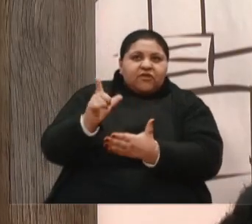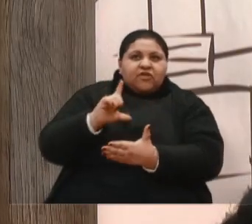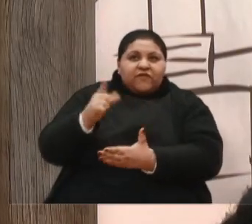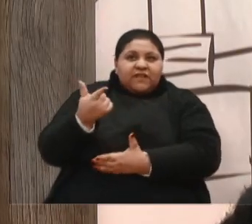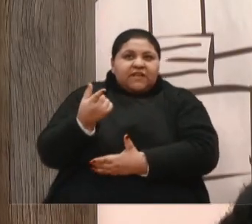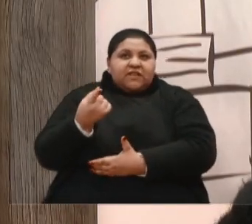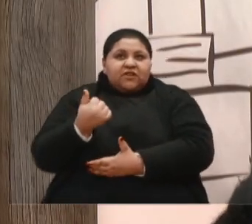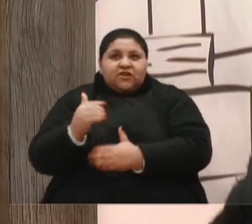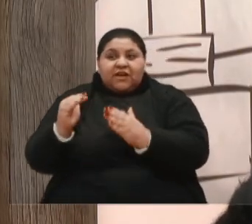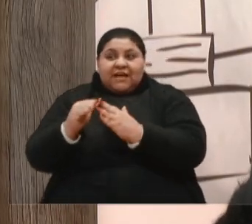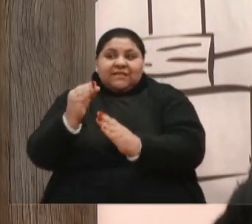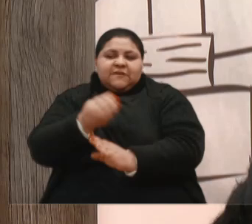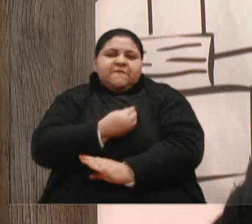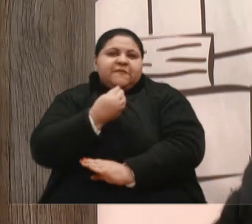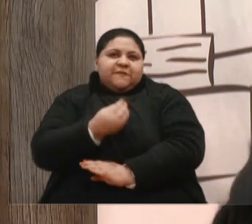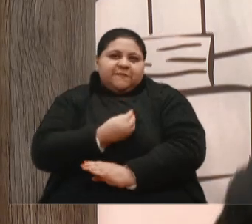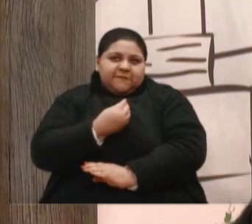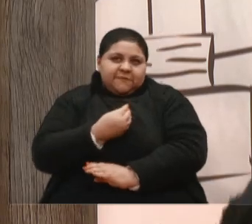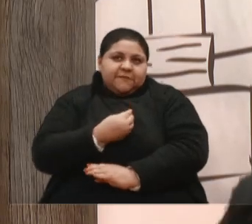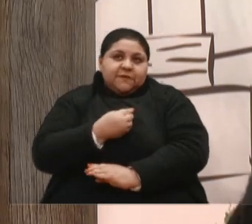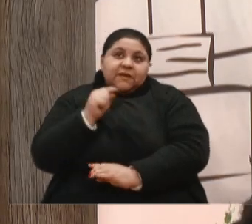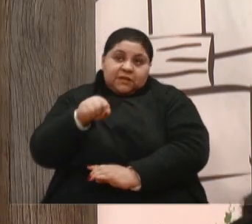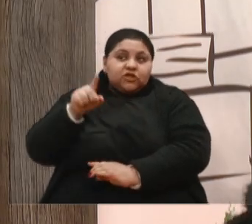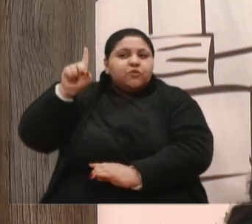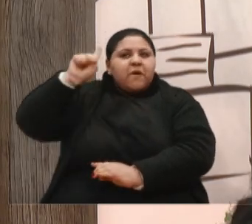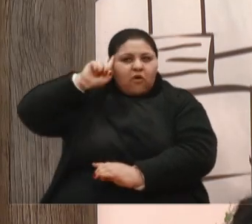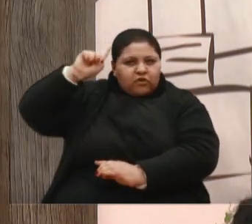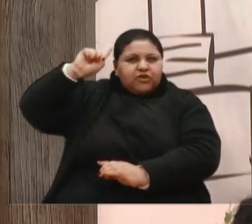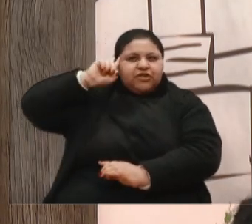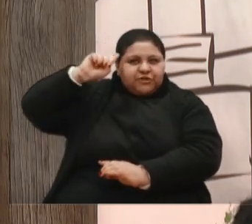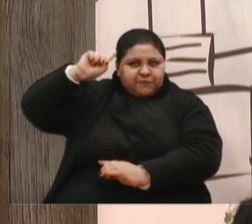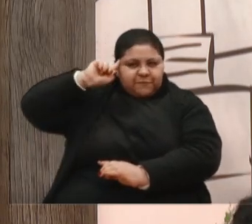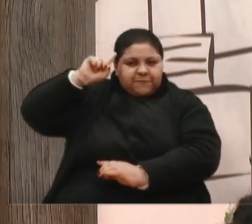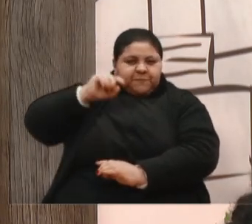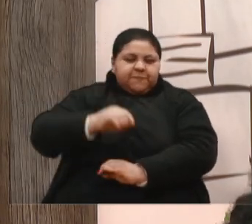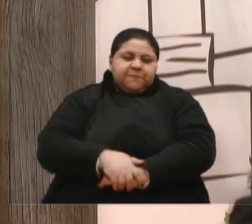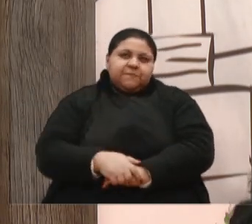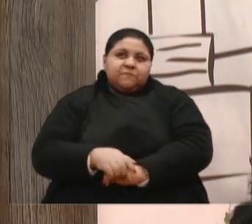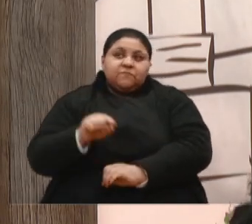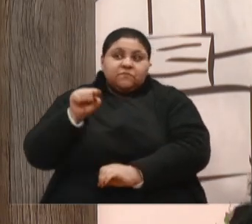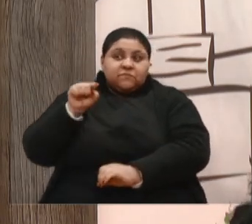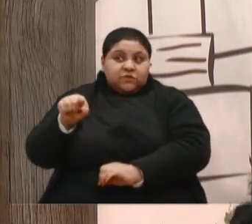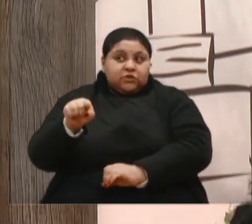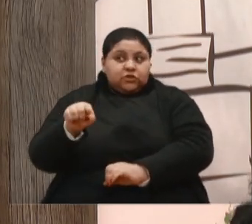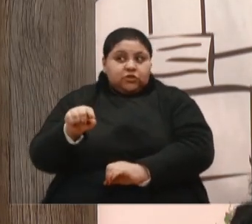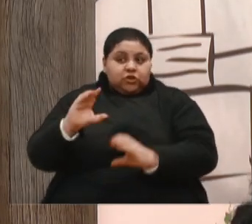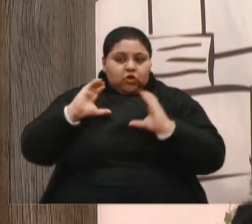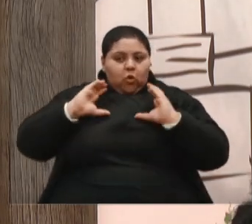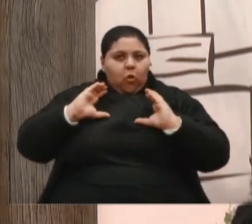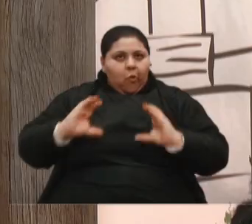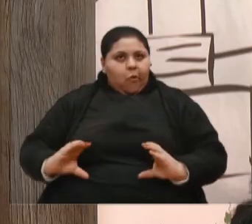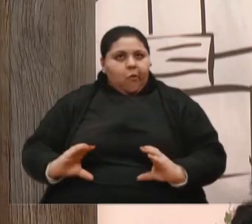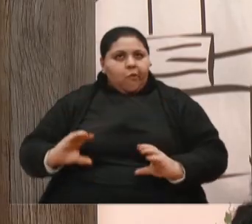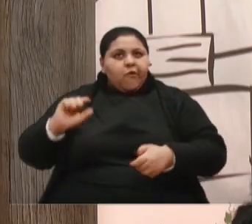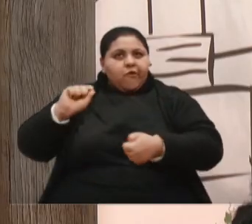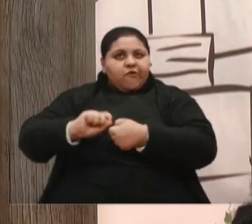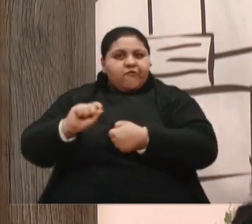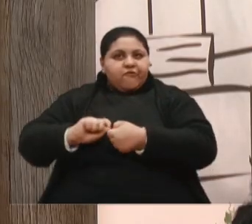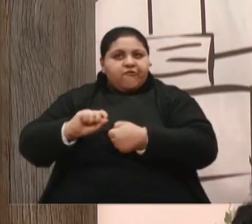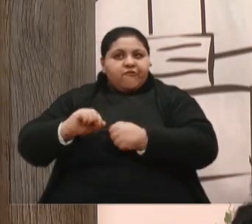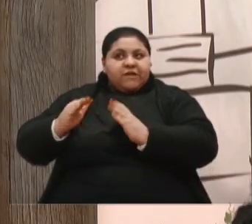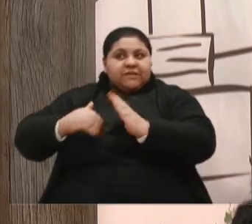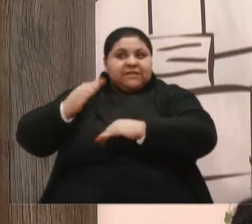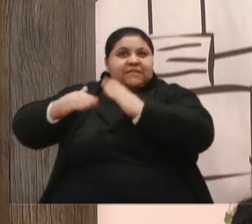vai estudar, tu vai ter o teu dinheiro, tua casa, tua vida, né? Sim, é uma rotina, né? É uma rotina que te disciplina, que